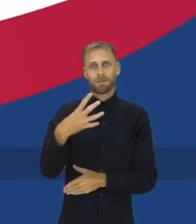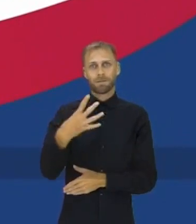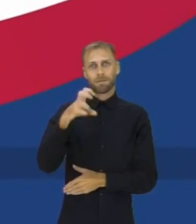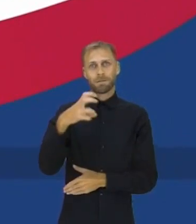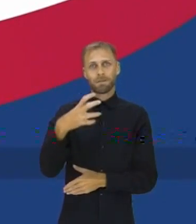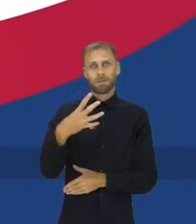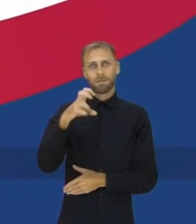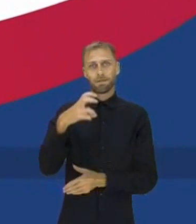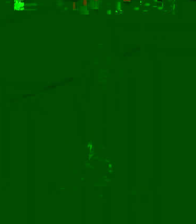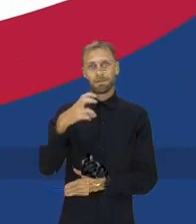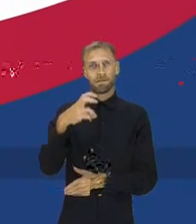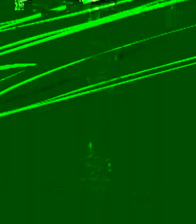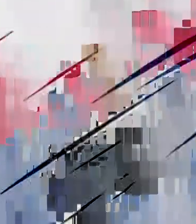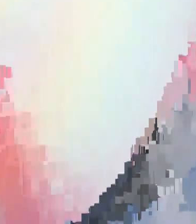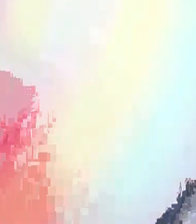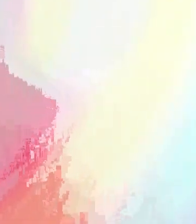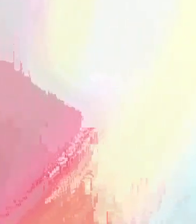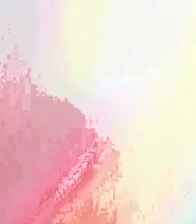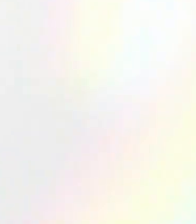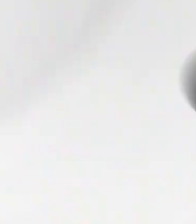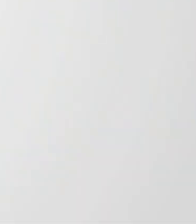2, 3, 4, 5.